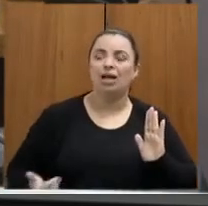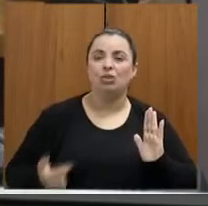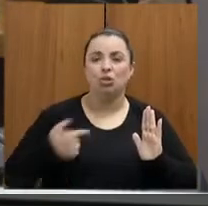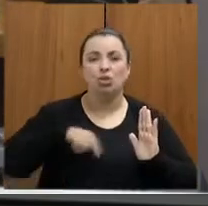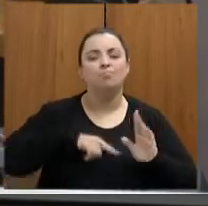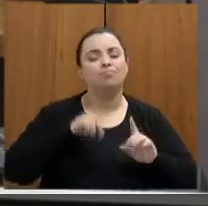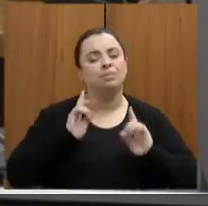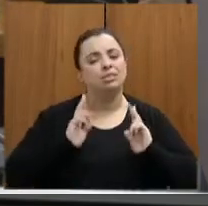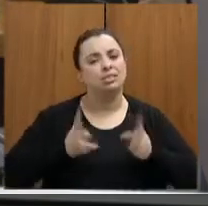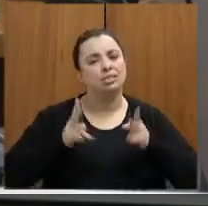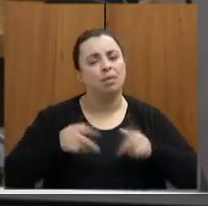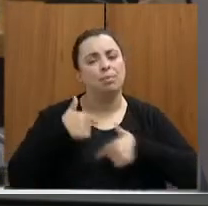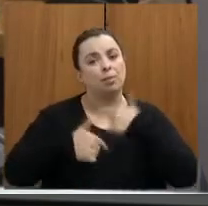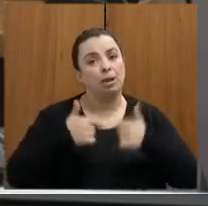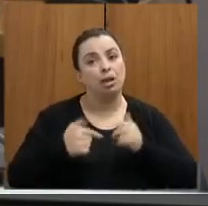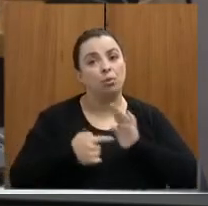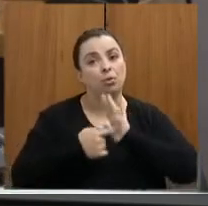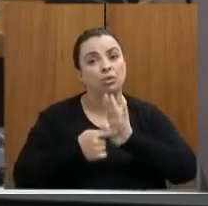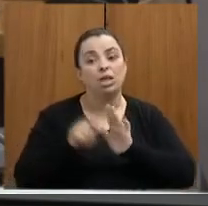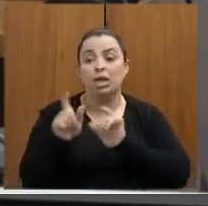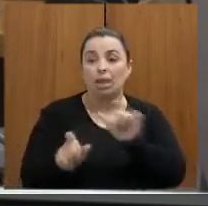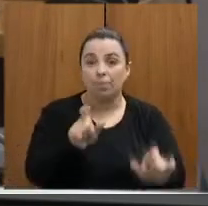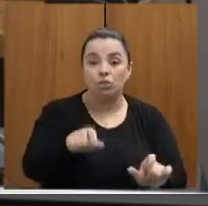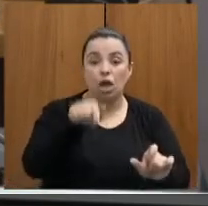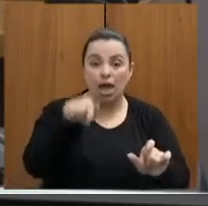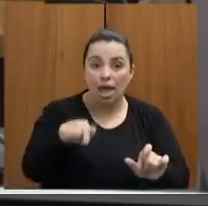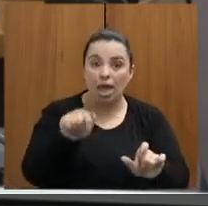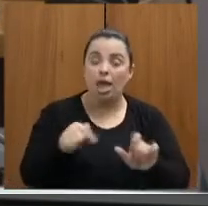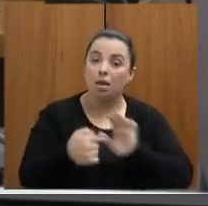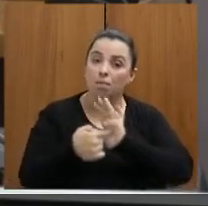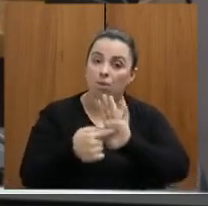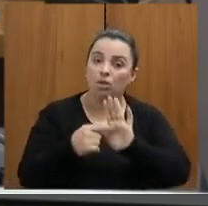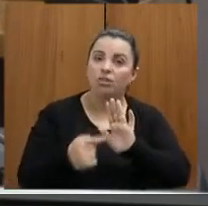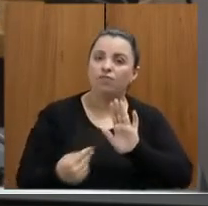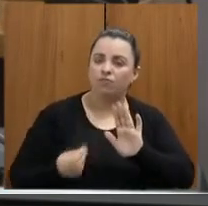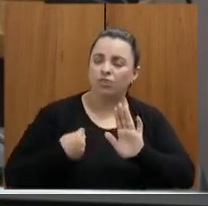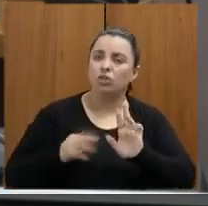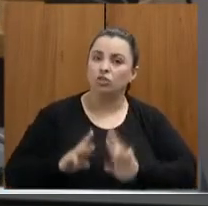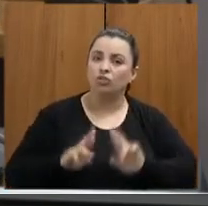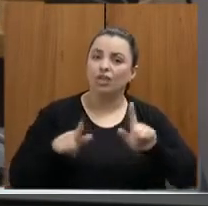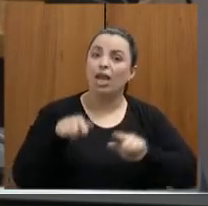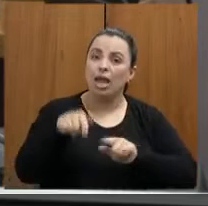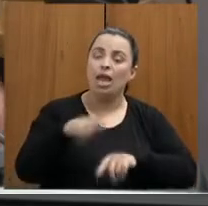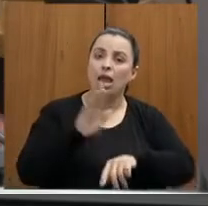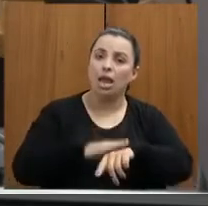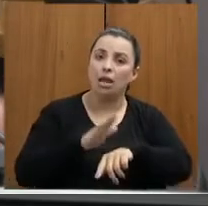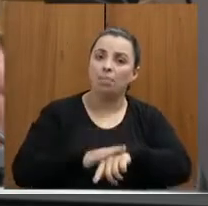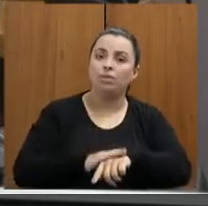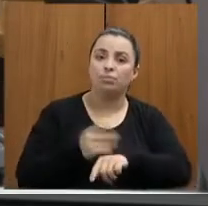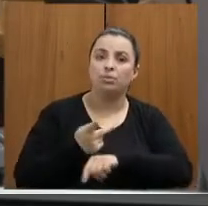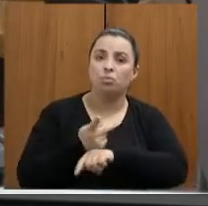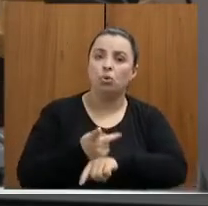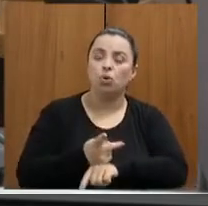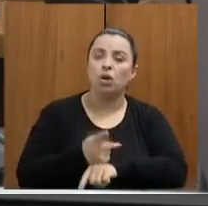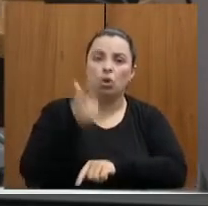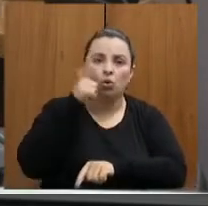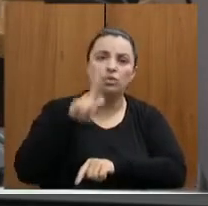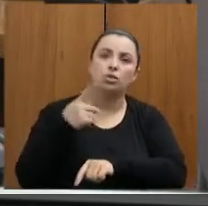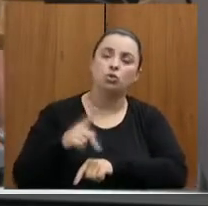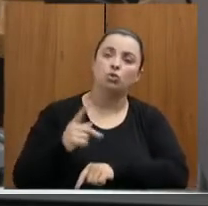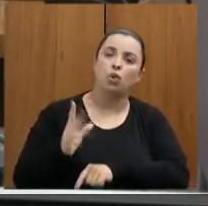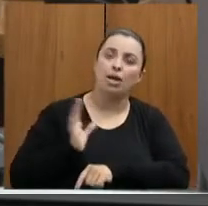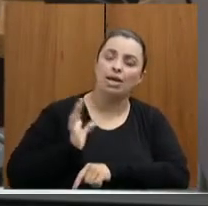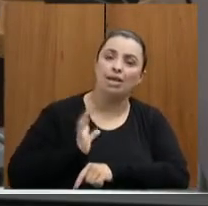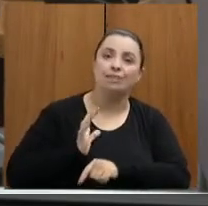mostrando que o indivíduo faz diferença o indivíduo deve buscar sua própria riqueza quando o estado acaba criando vários problemas de assistencialismo e